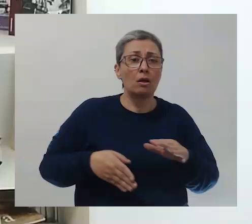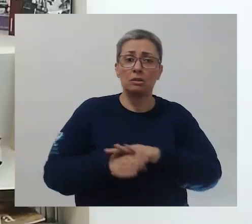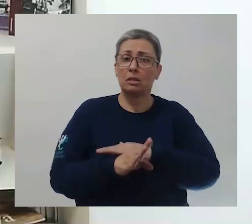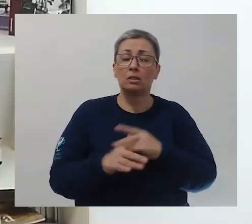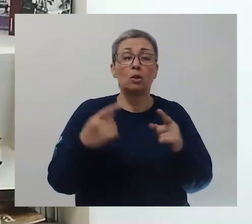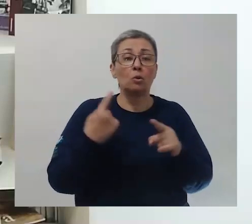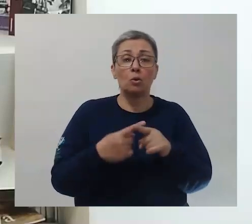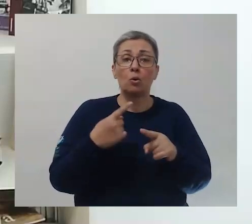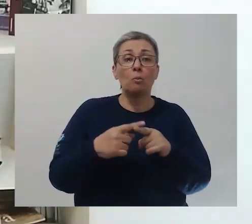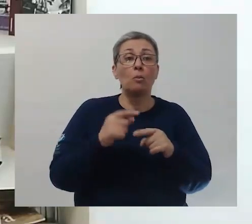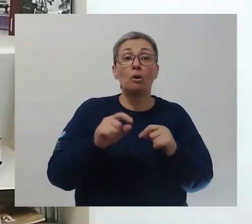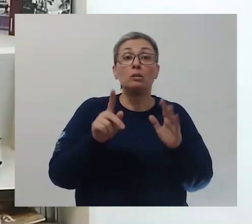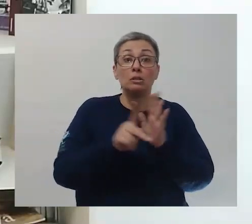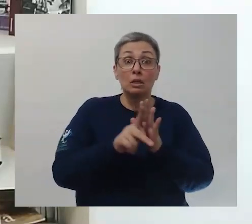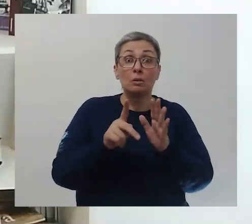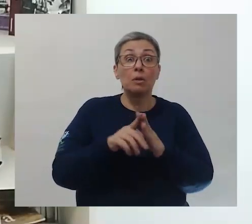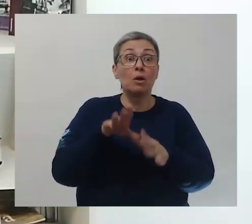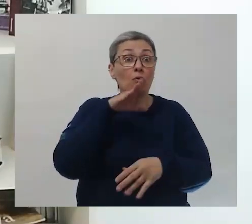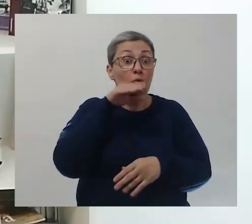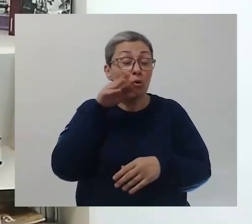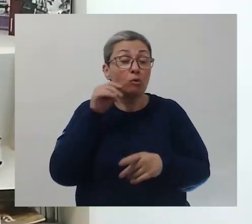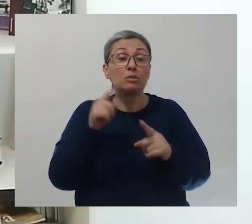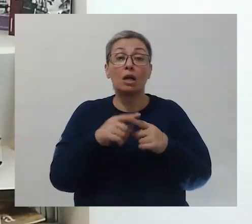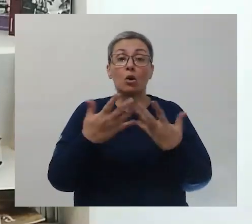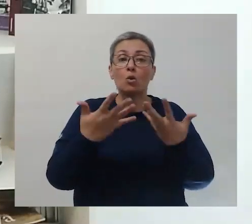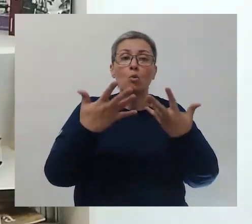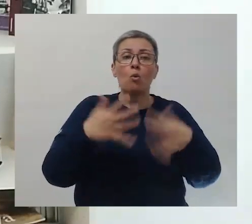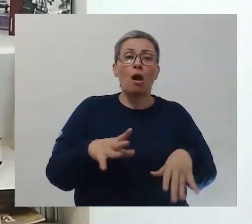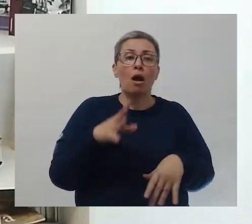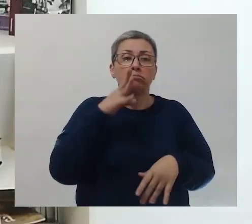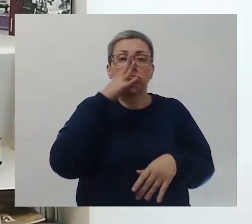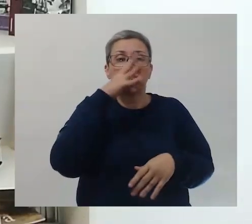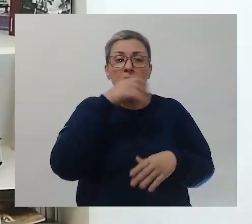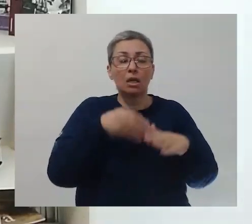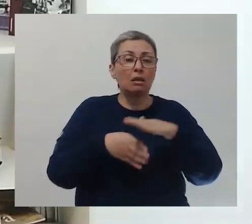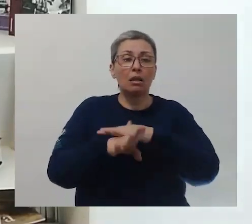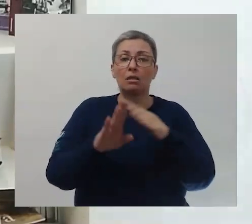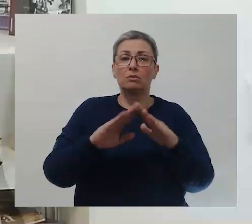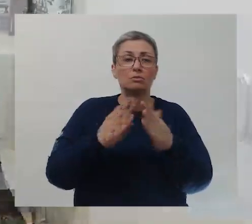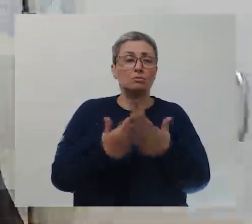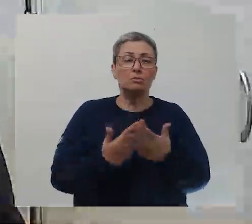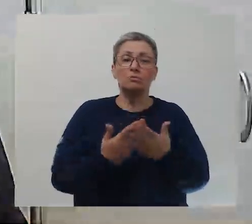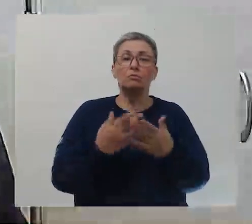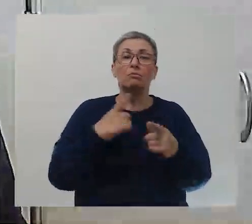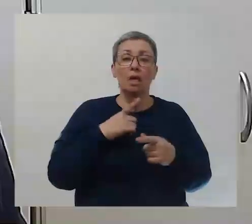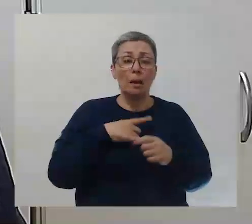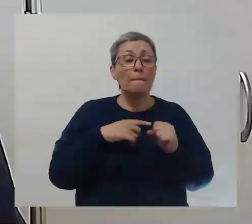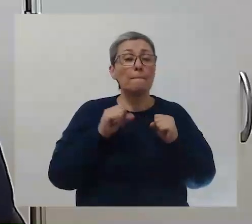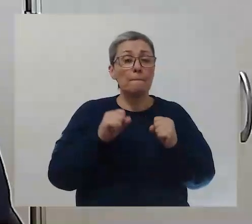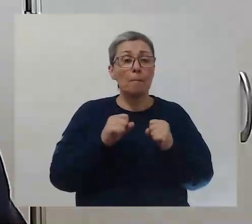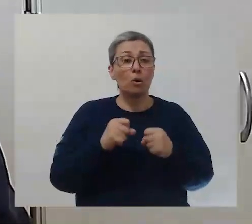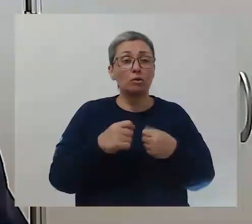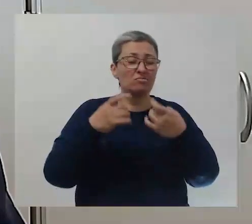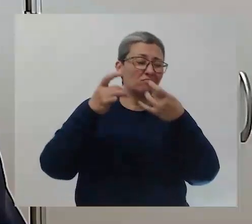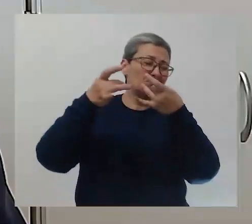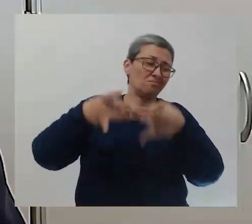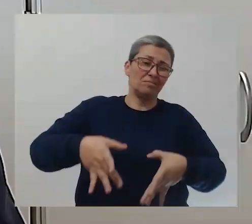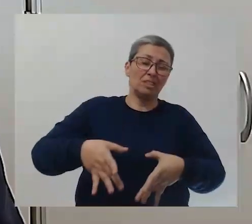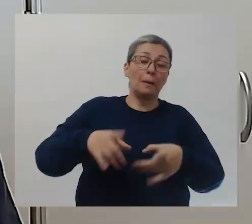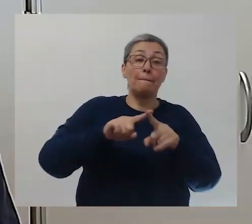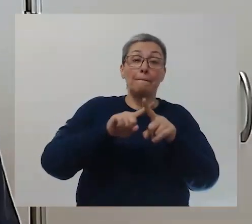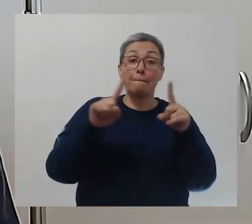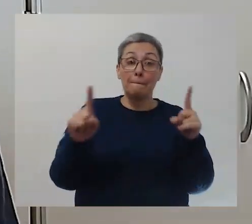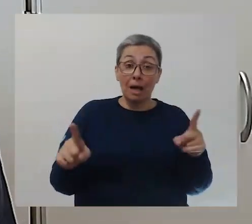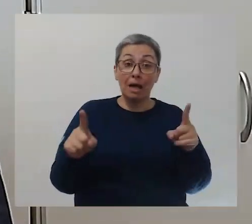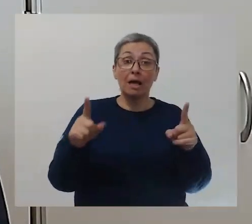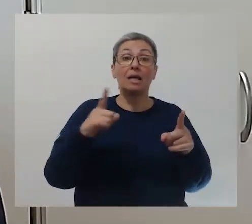escola, como os próprios funcionários se negaram a entrar na escola também. Ela poderia desistir,